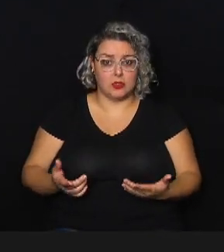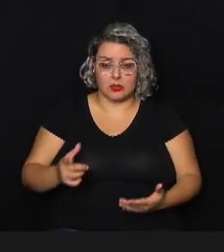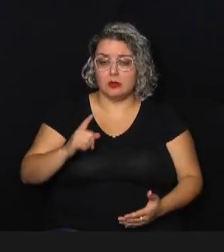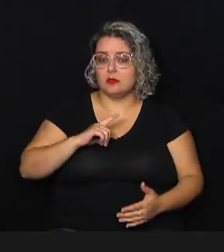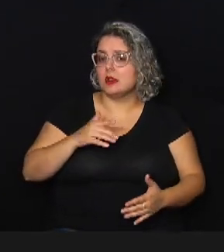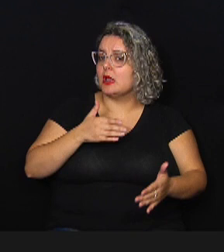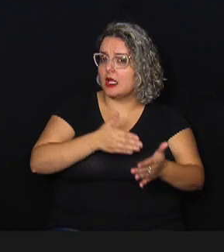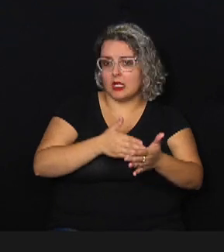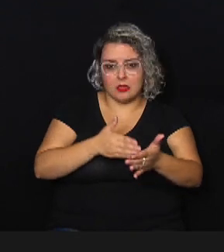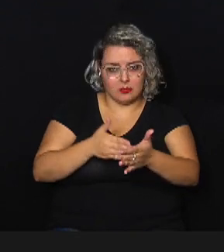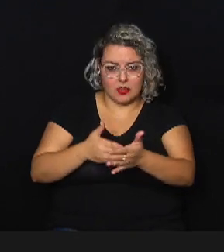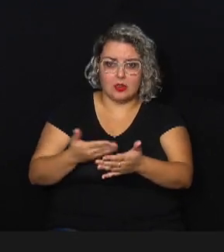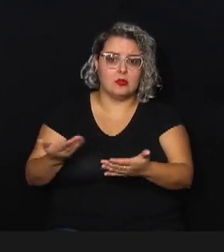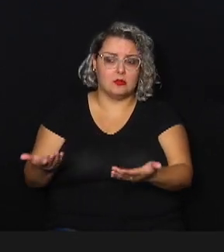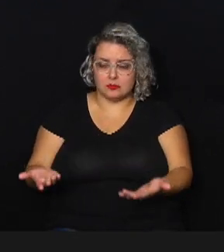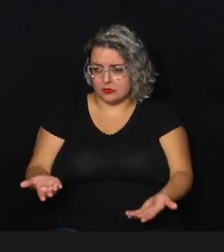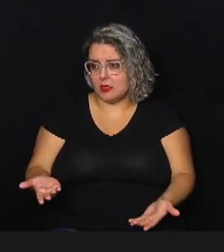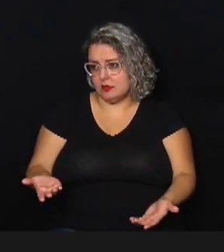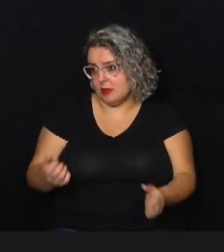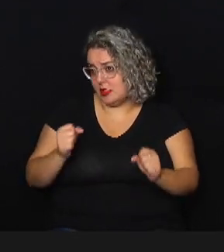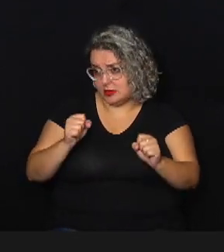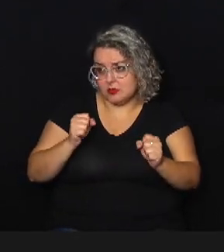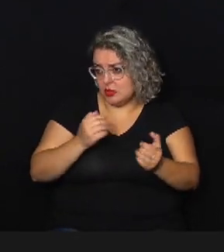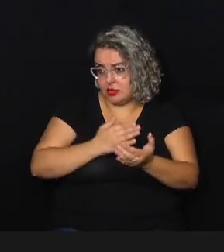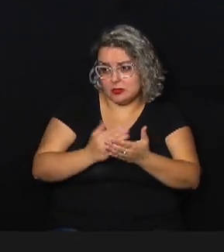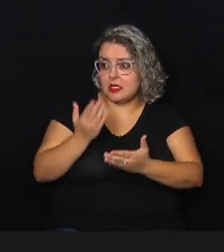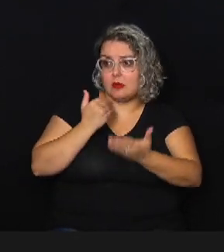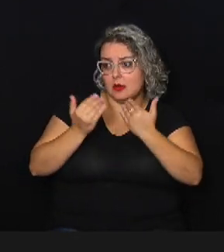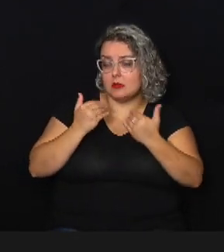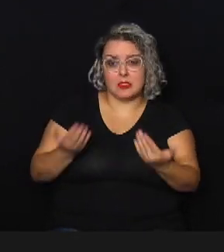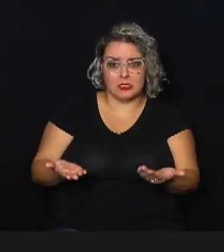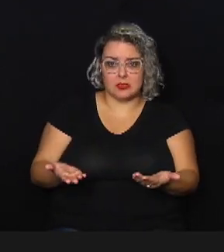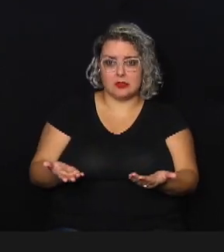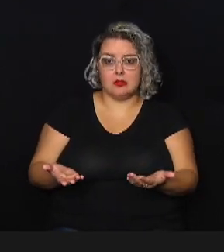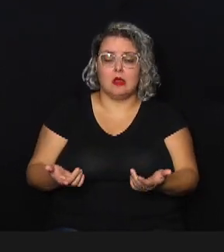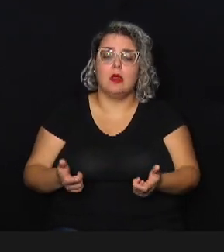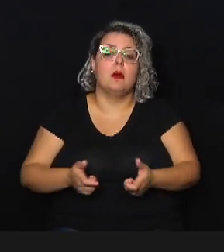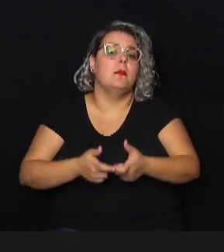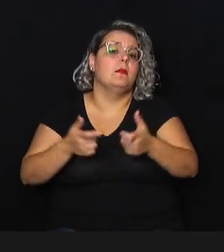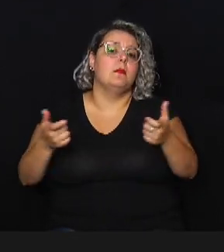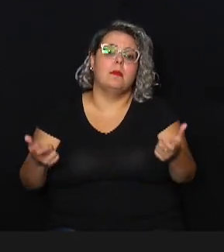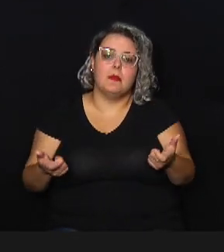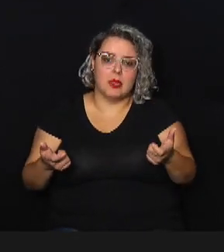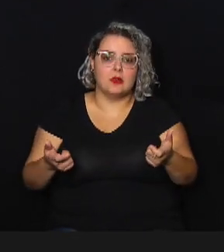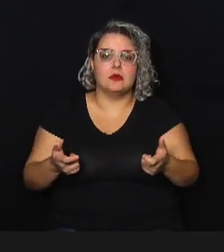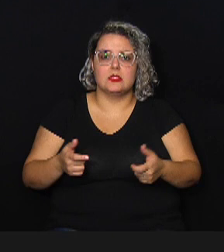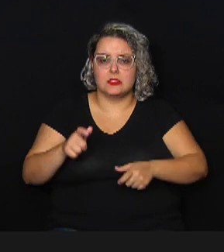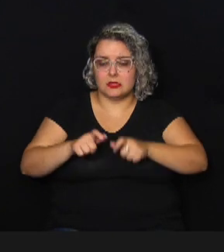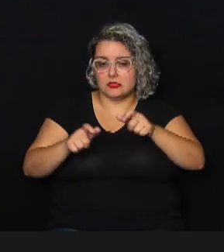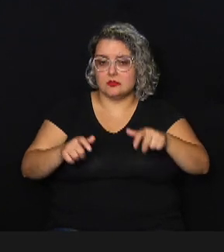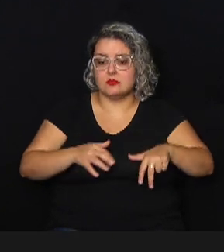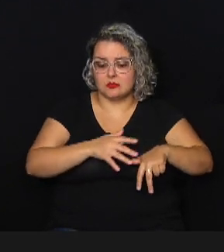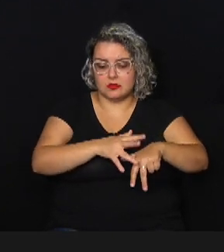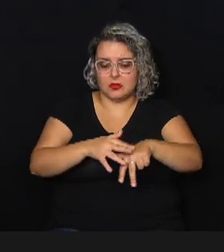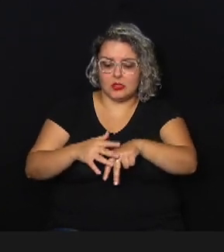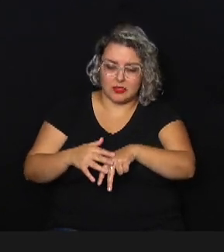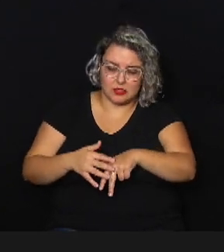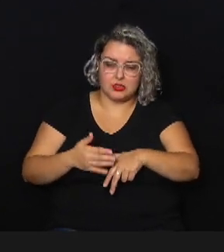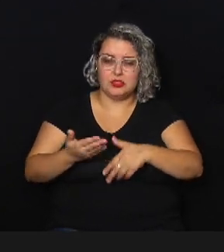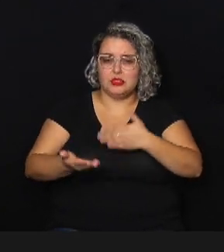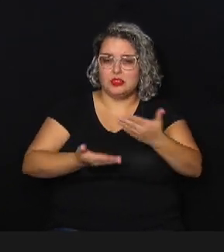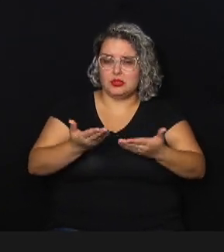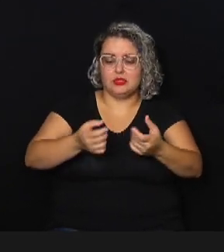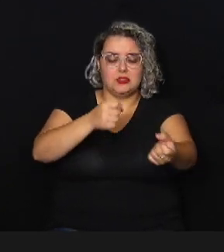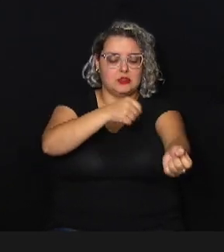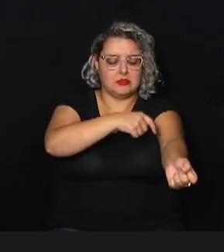restrições. Para começar, com alimentação. Normalmente, os pacientes que fazem tratamento de quimioterapia mais agressiva devem evitar,